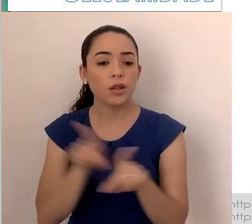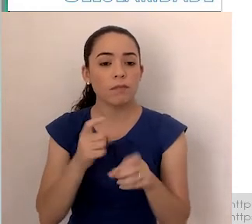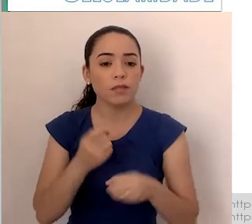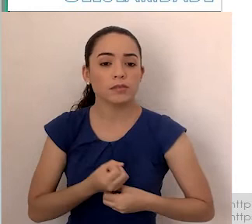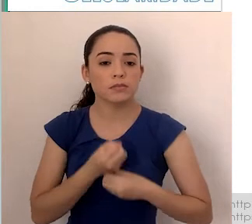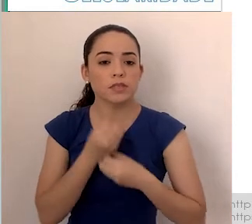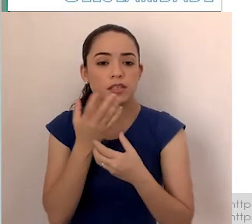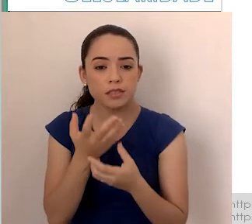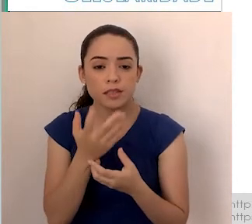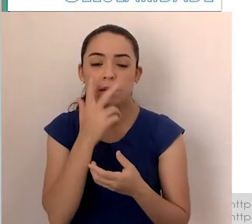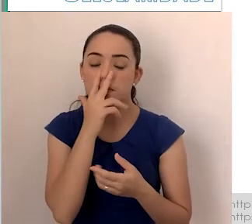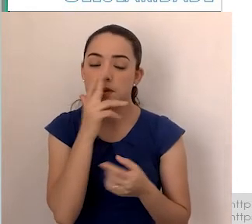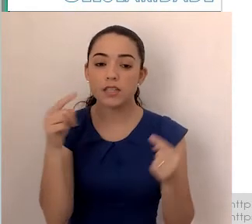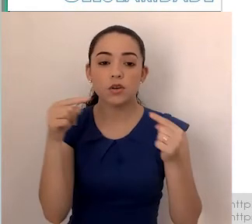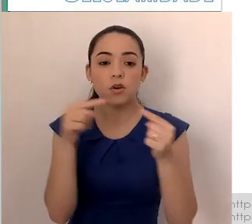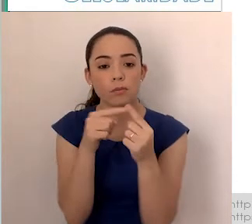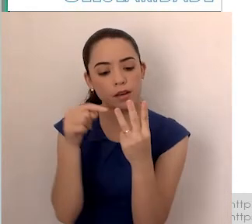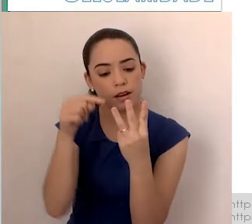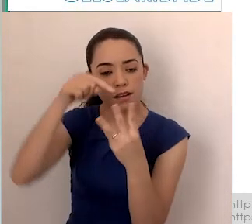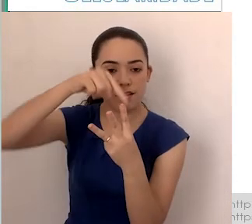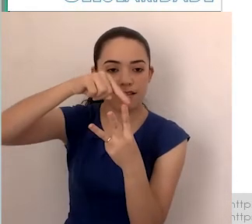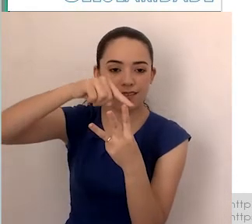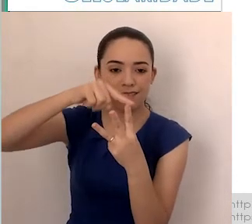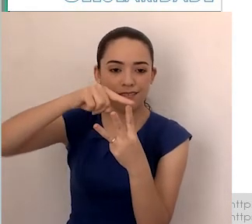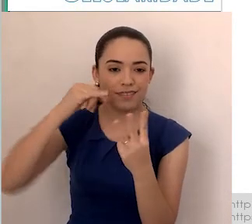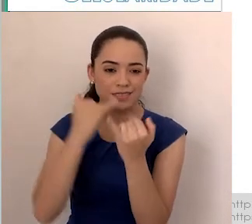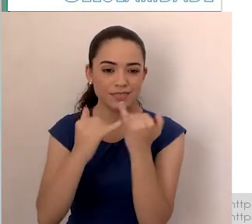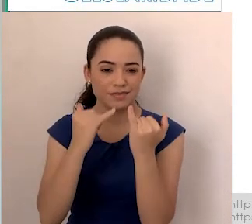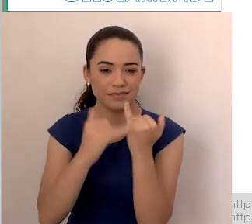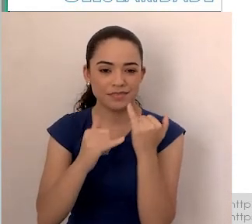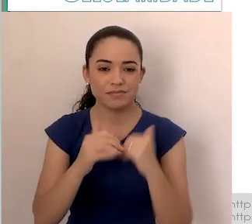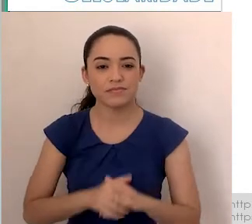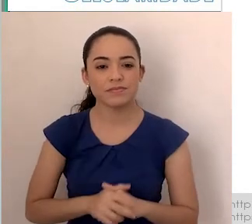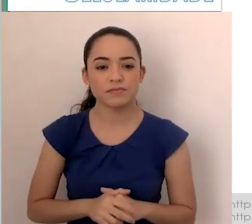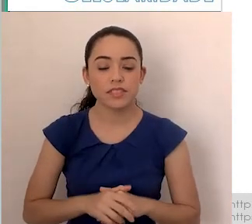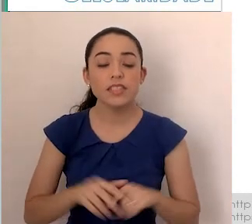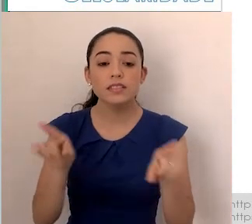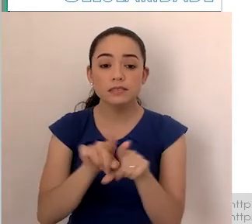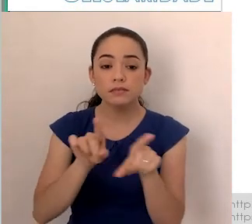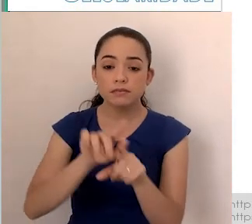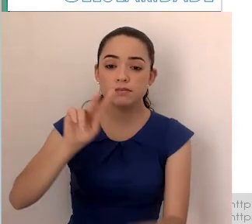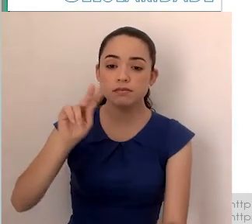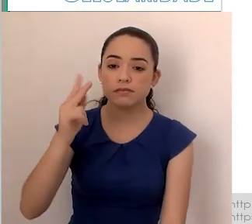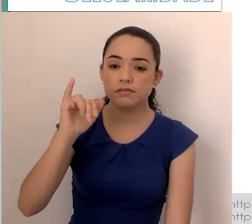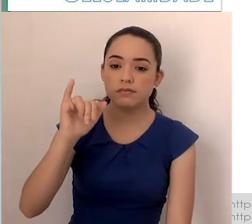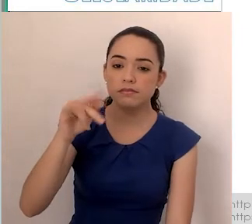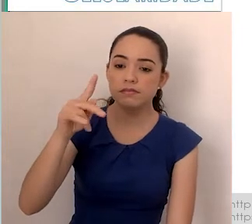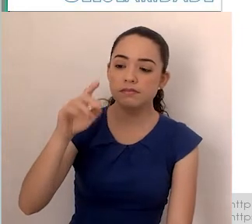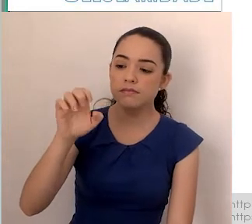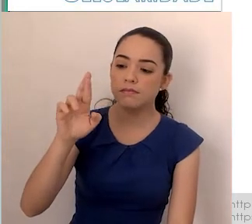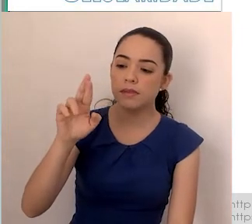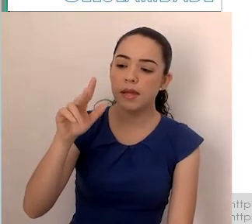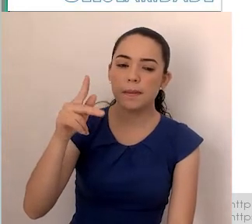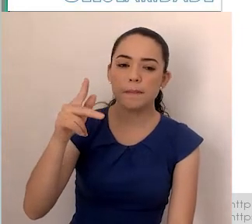antigos adipócitos Bright mudam sua morfologia e seu perfil de expressão gênica ao de um adipócito branco.